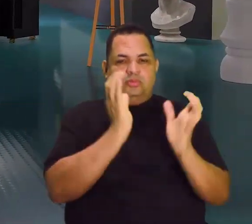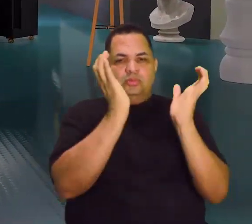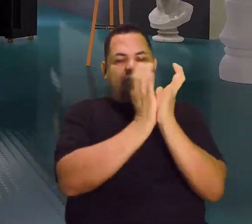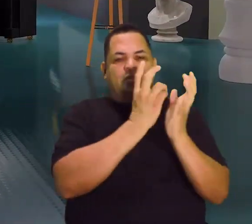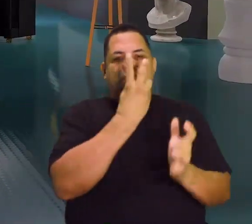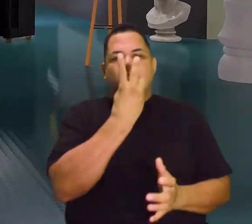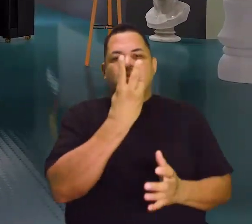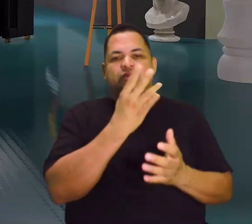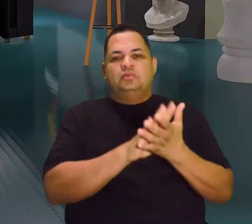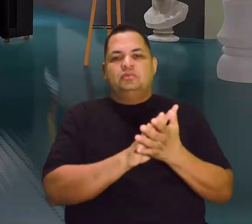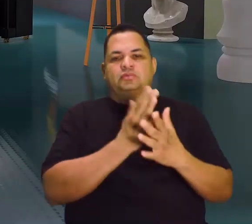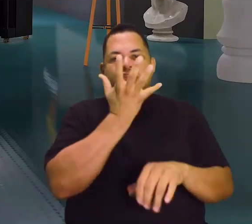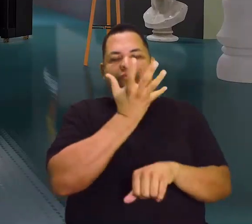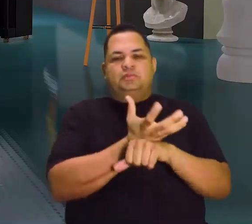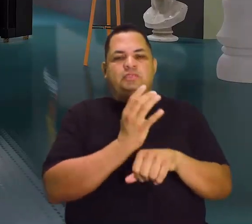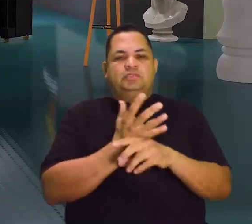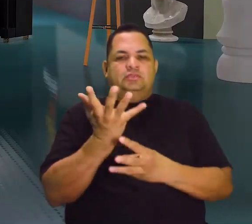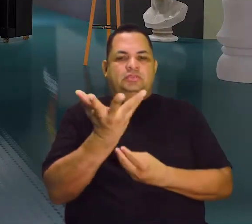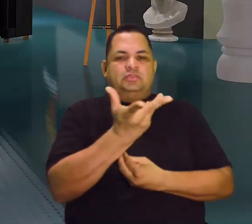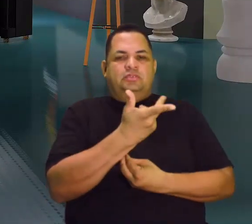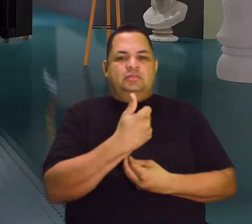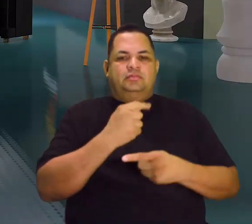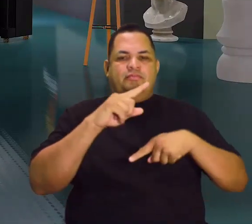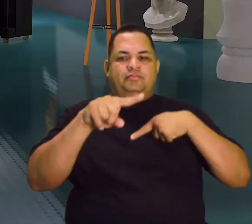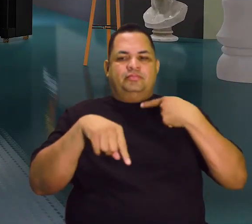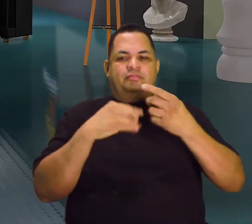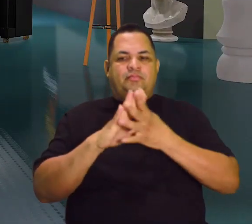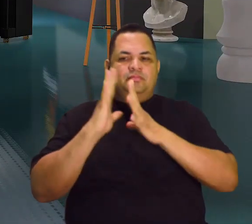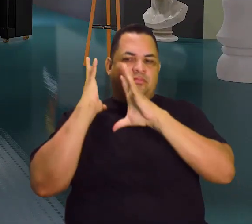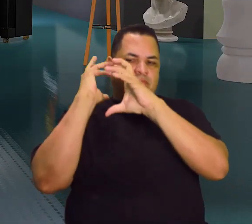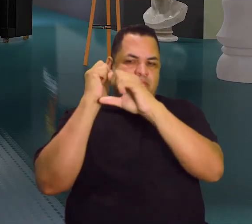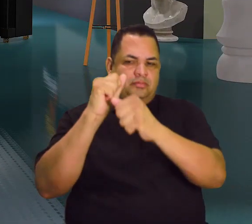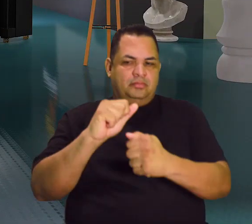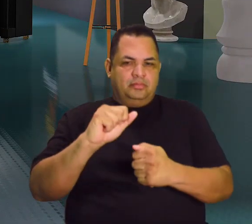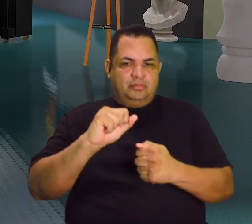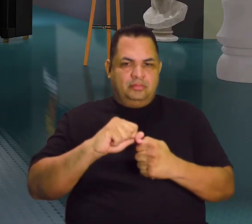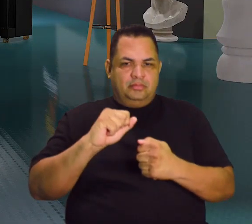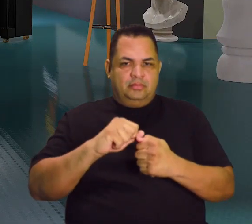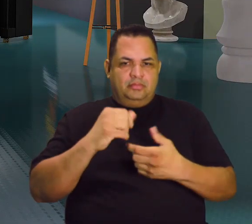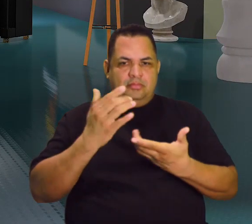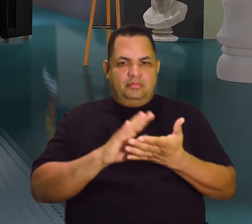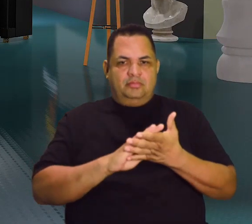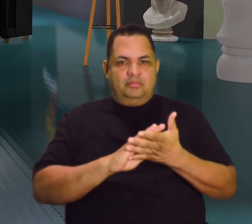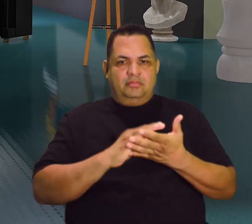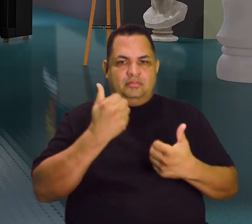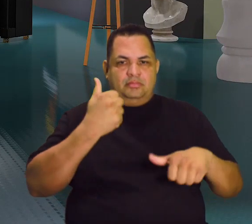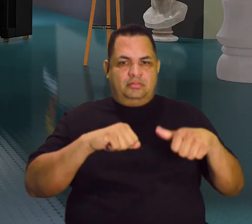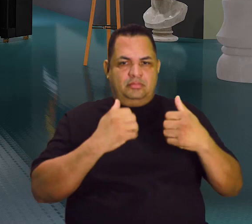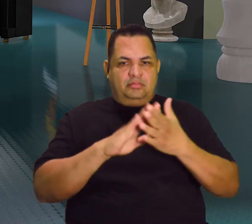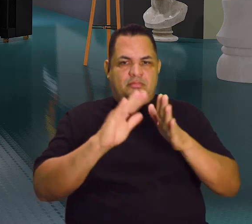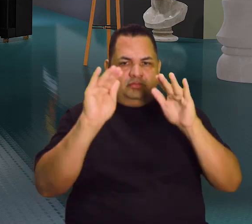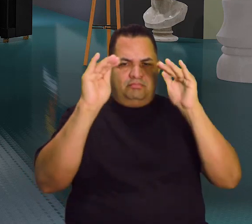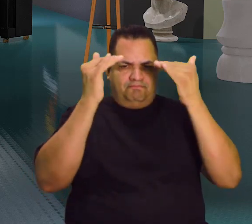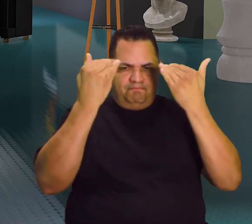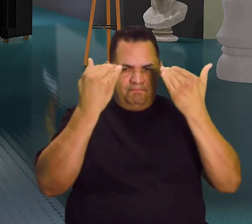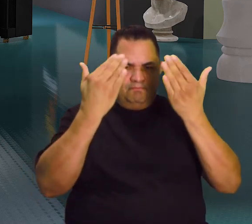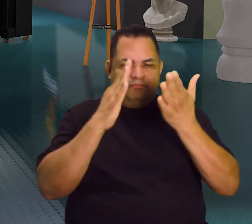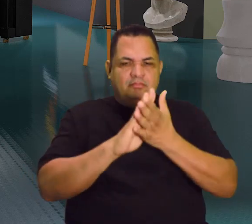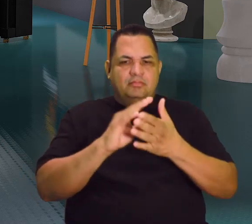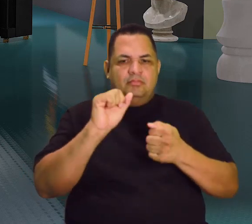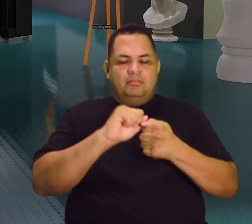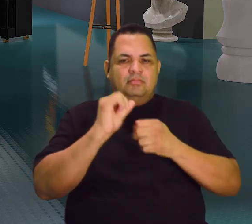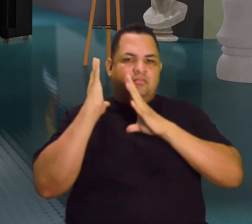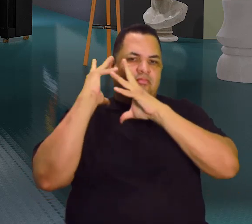componente de arte. E logo após essa revisão, vocês estarão fazendo a avaliação. Então, prestando atenção, vamos